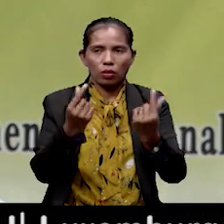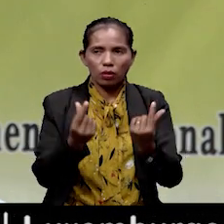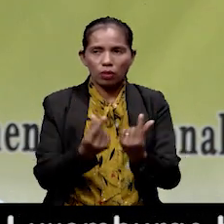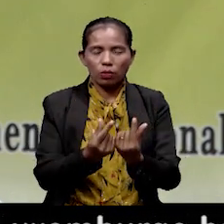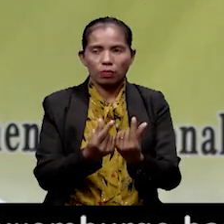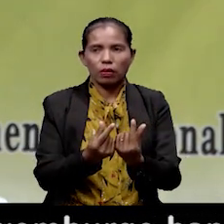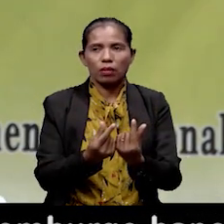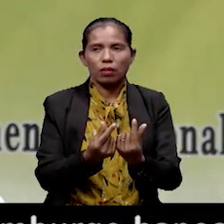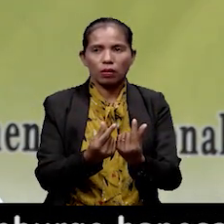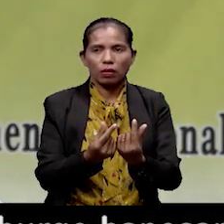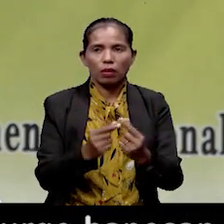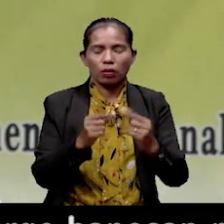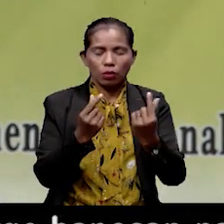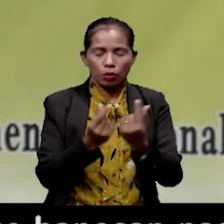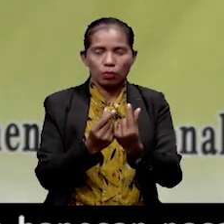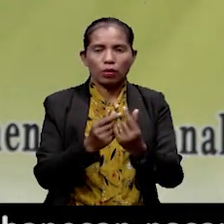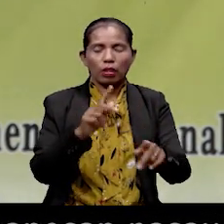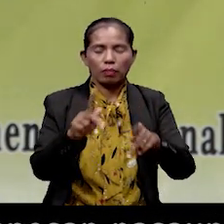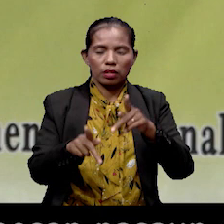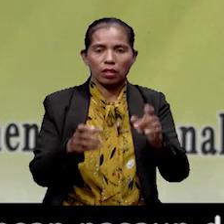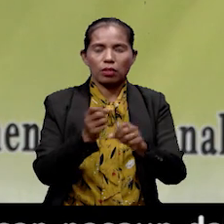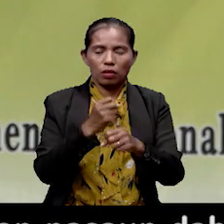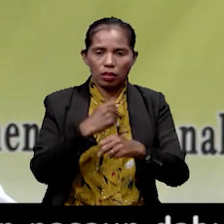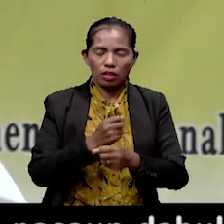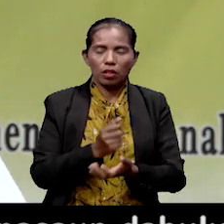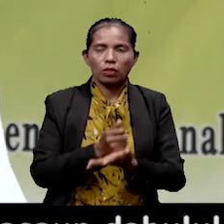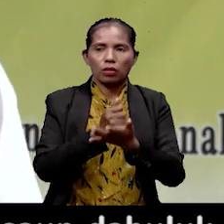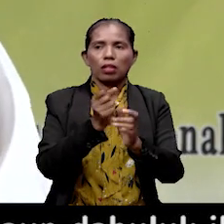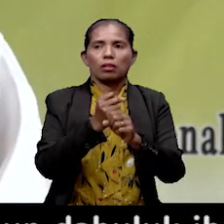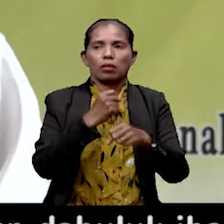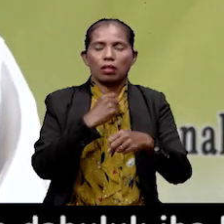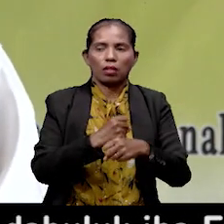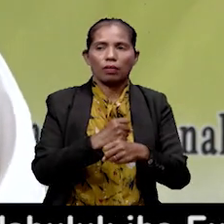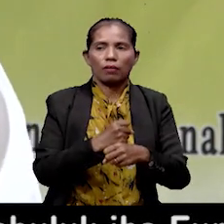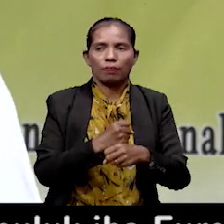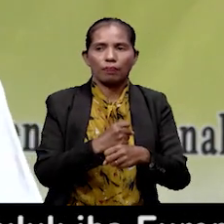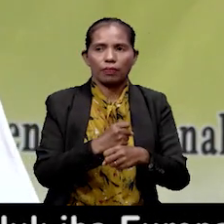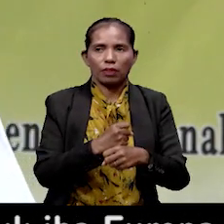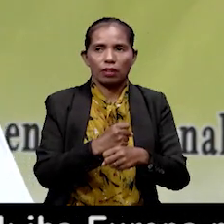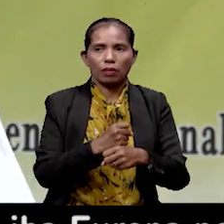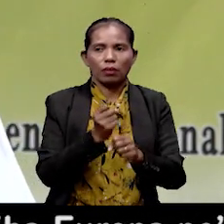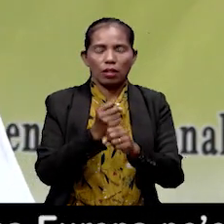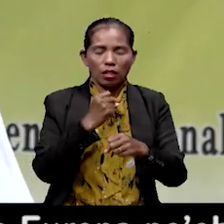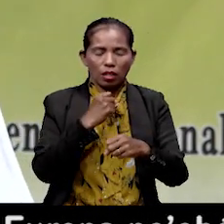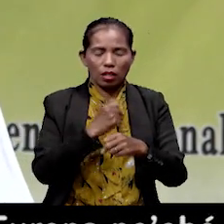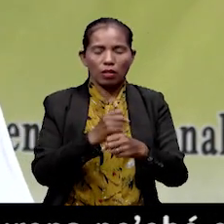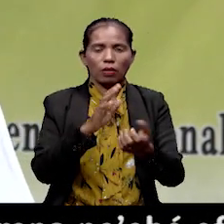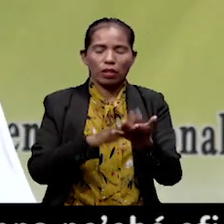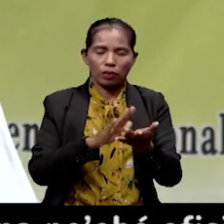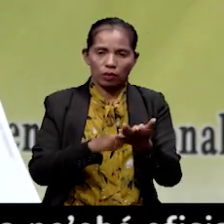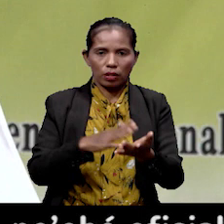nebe, grupo comunitário nebe, ato halo mão de obra ne, halo escola